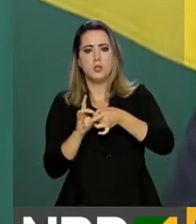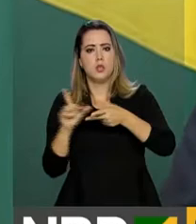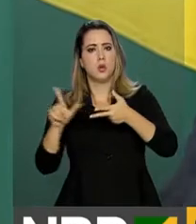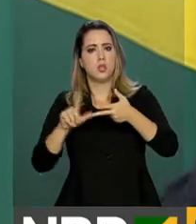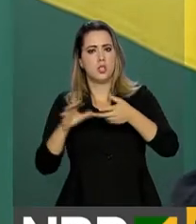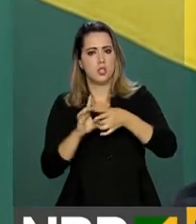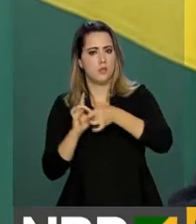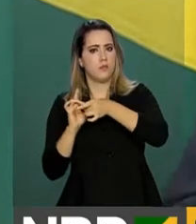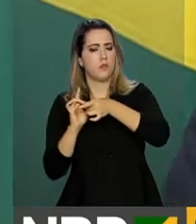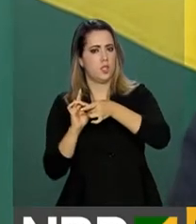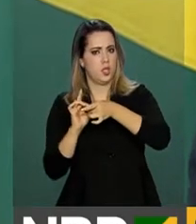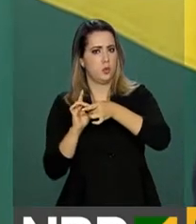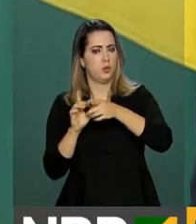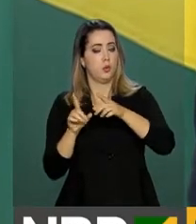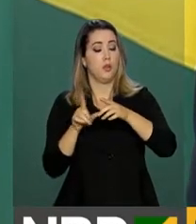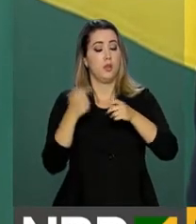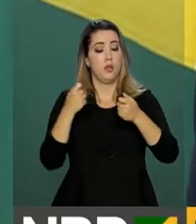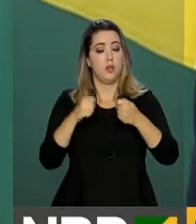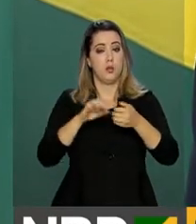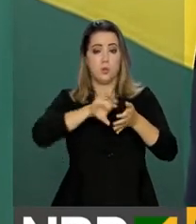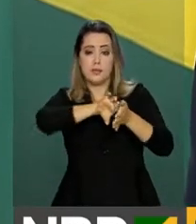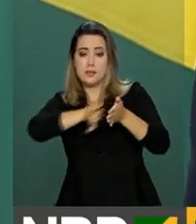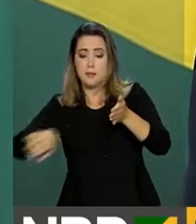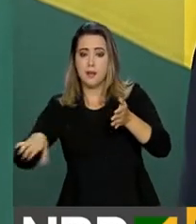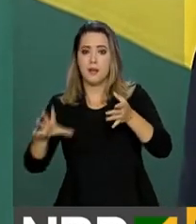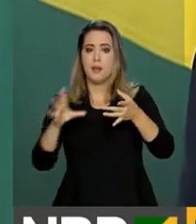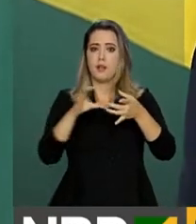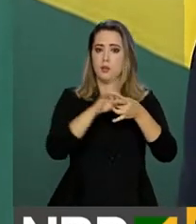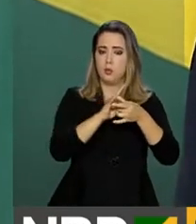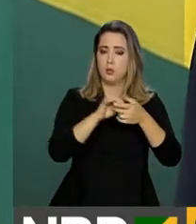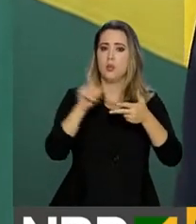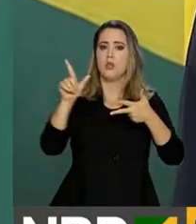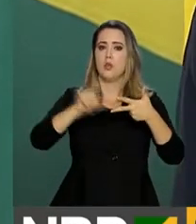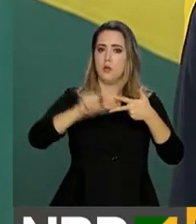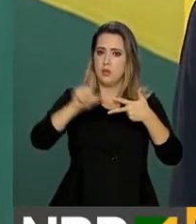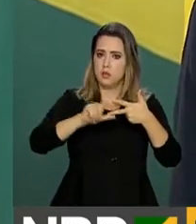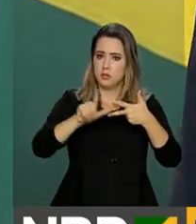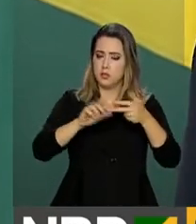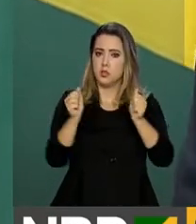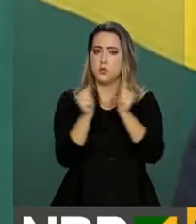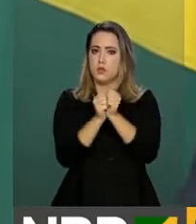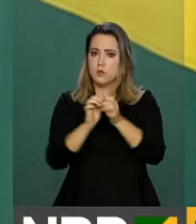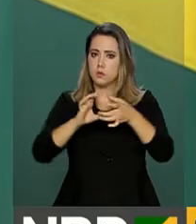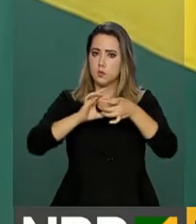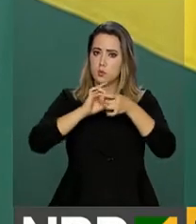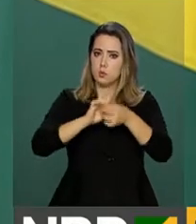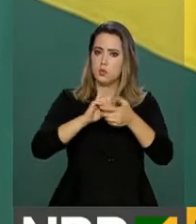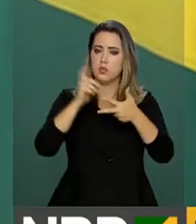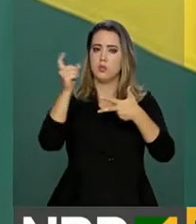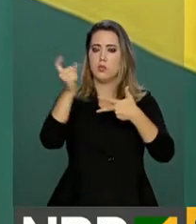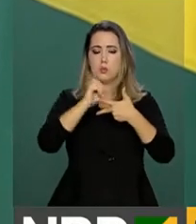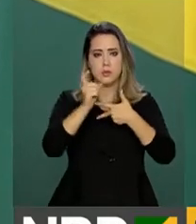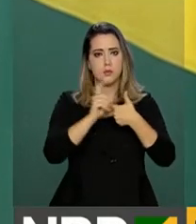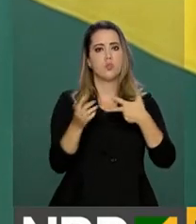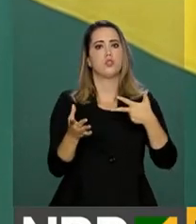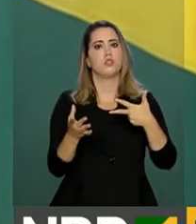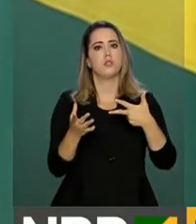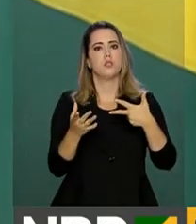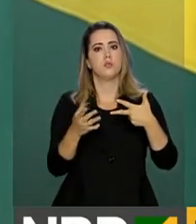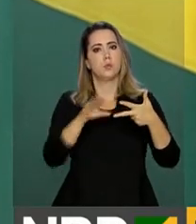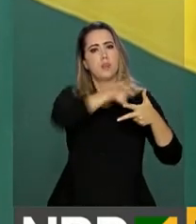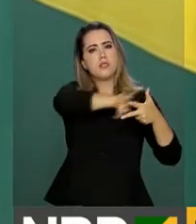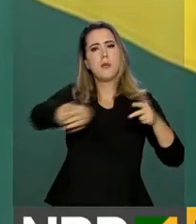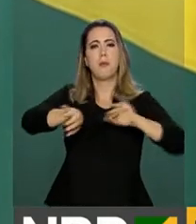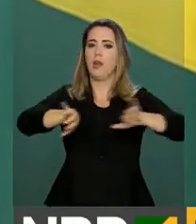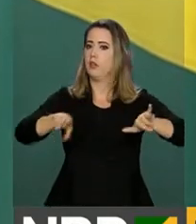que trabalha junto com o executivo portanto governa com o executivo não foram poucas as vezes que desde o início